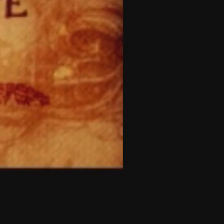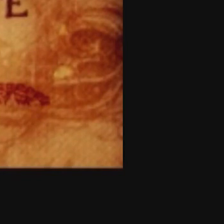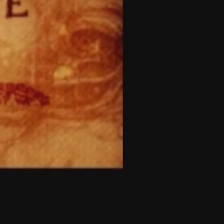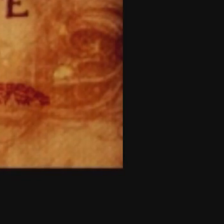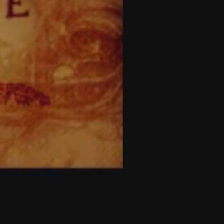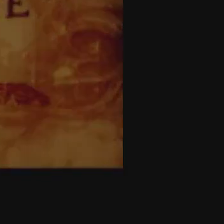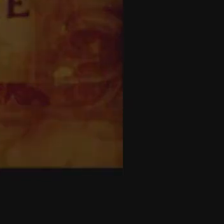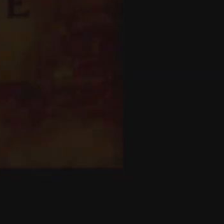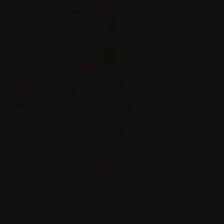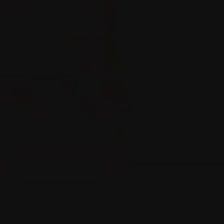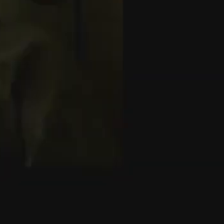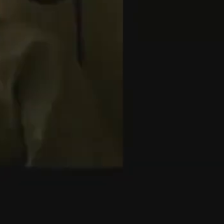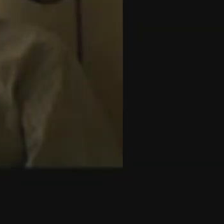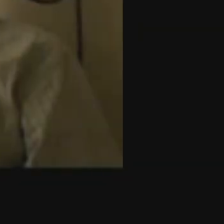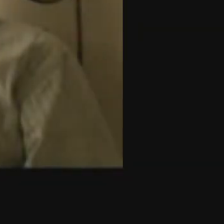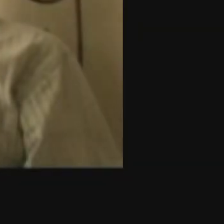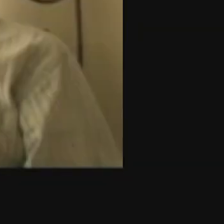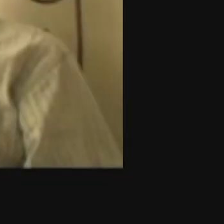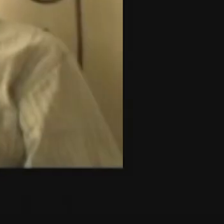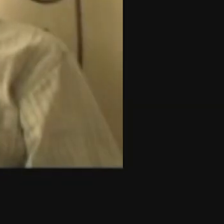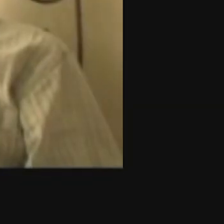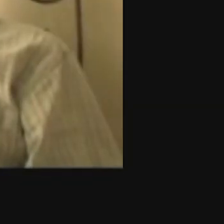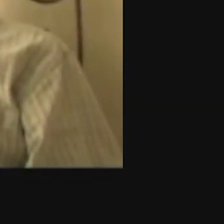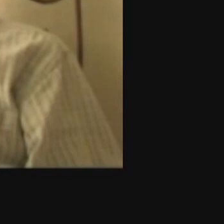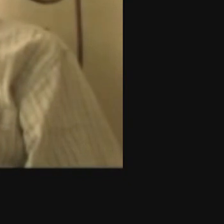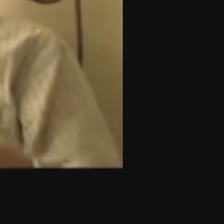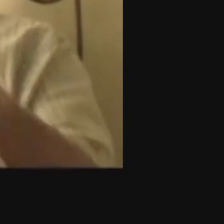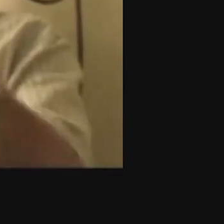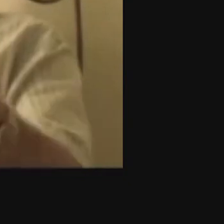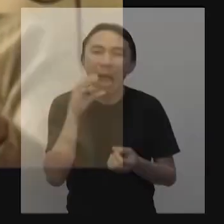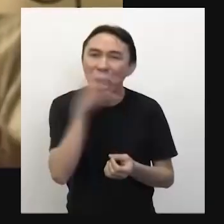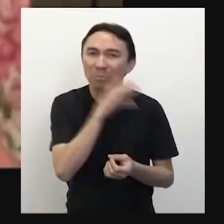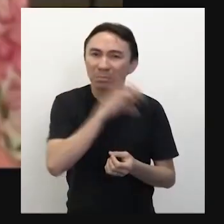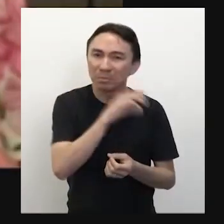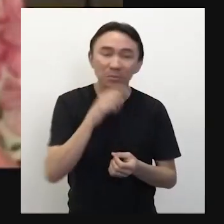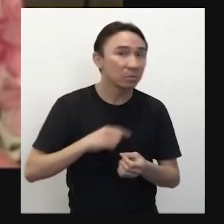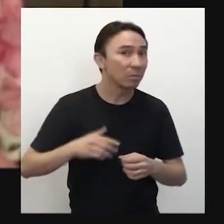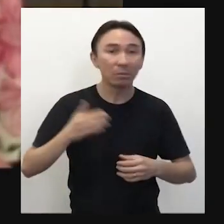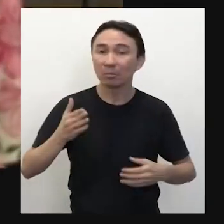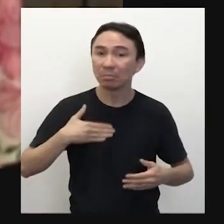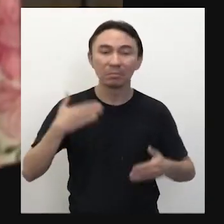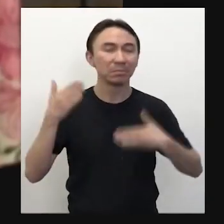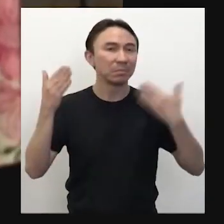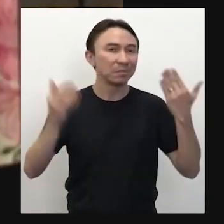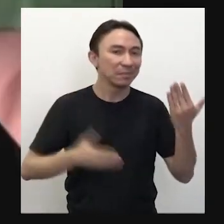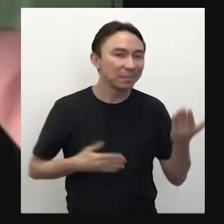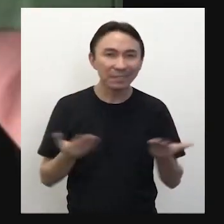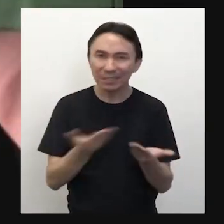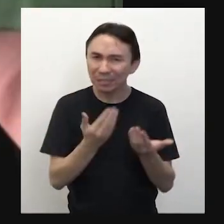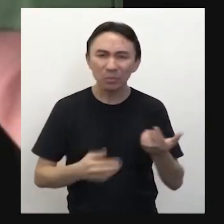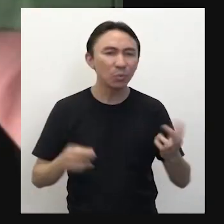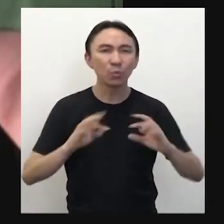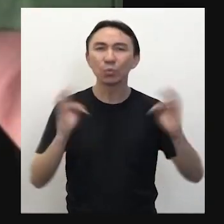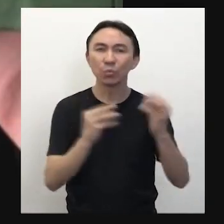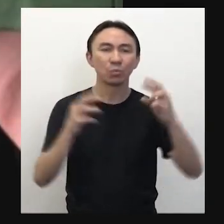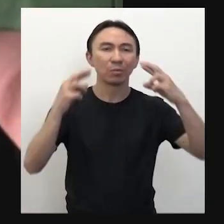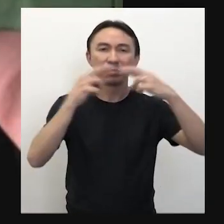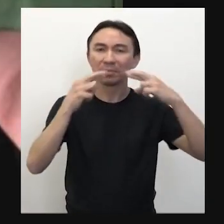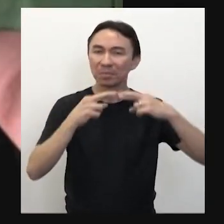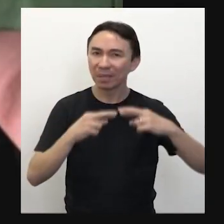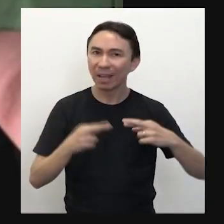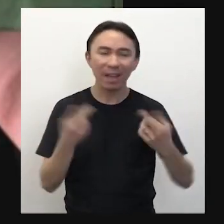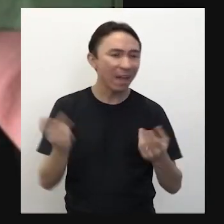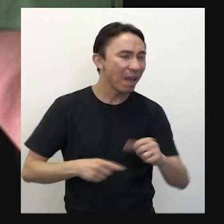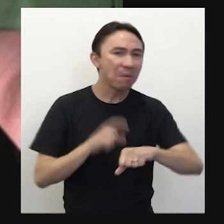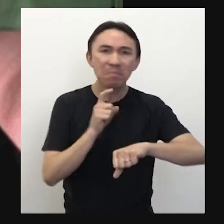De repente é uma coisa que se faz depressa, né? Quer dizer que é de repente. Uma oratória rimada. Repente é momento,